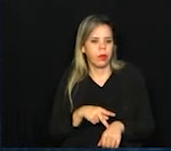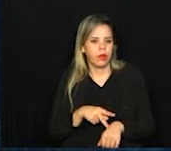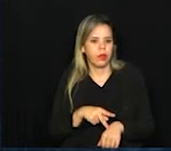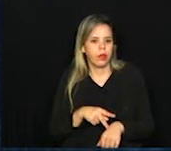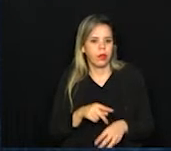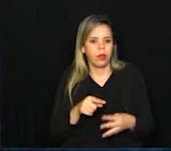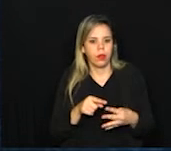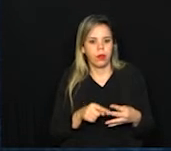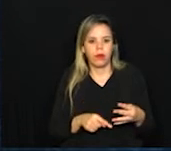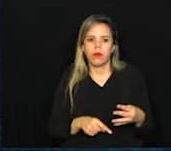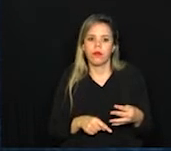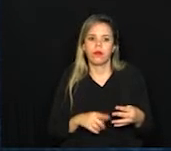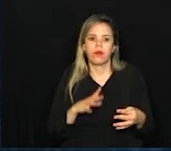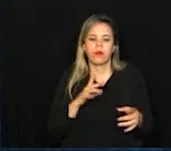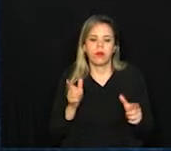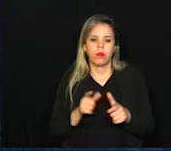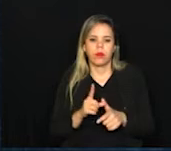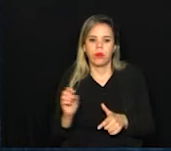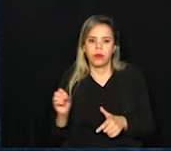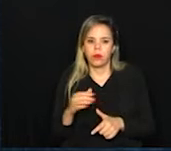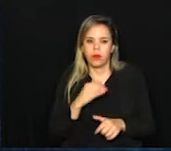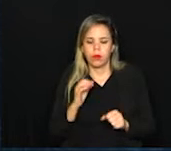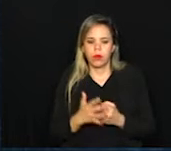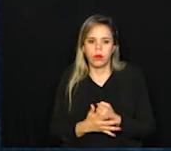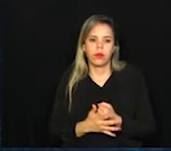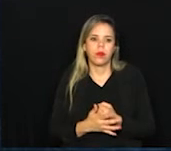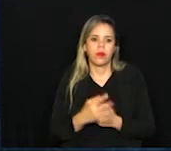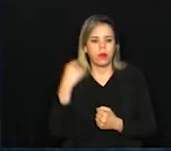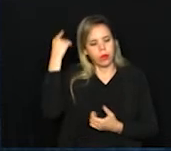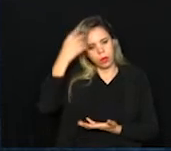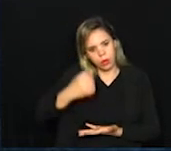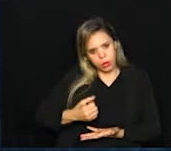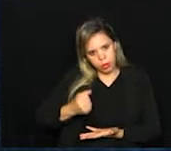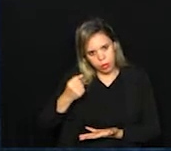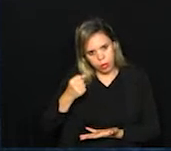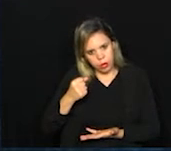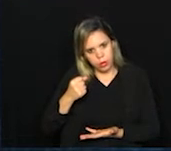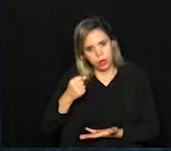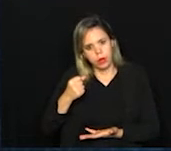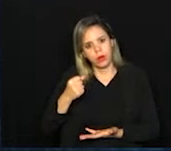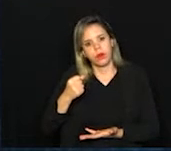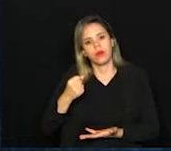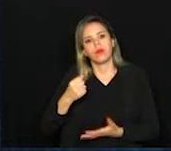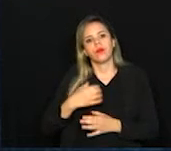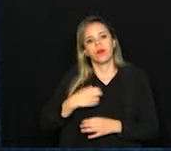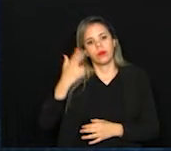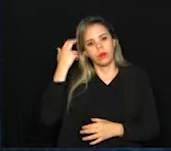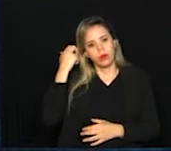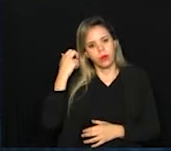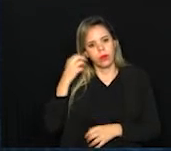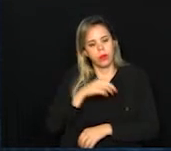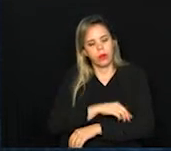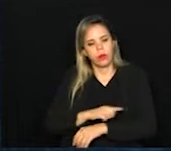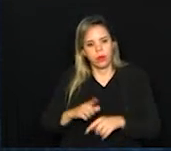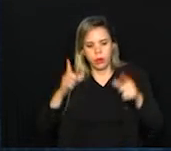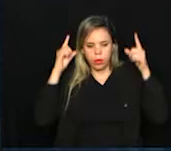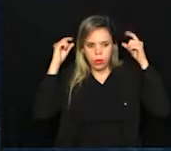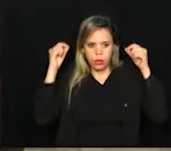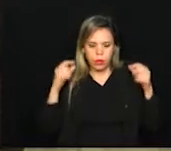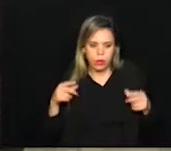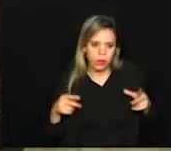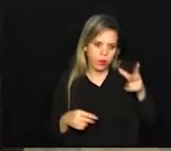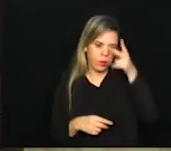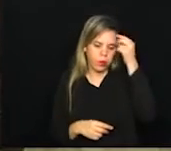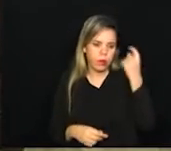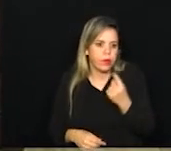com menos de 100 óbitos devido à Covid são Santo Antônio de Posse, Engenheiro Coelho, Morungaba e Olambra. De acordo com a